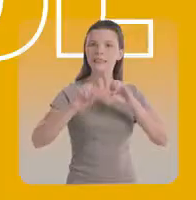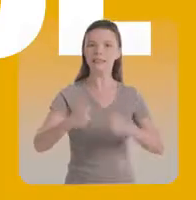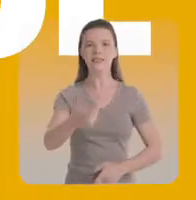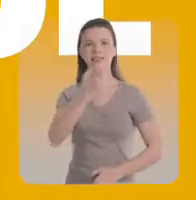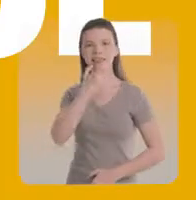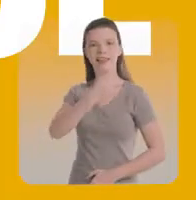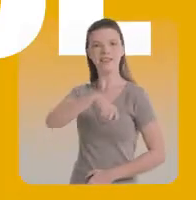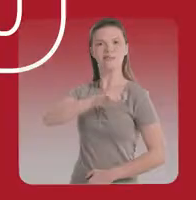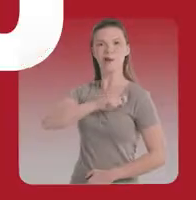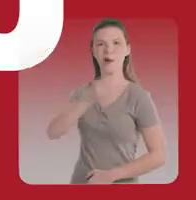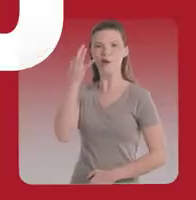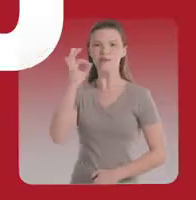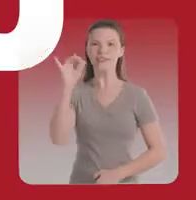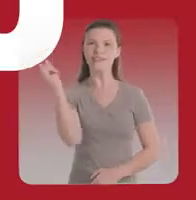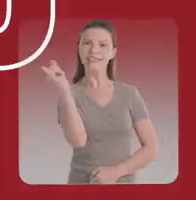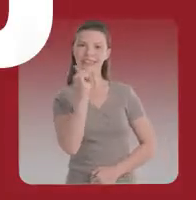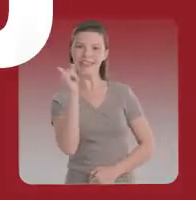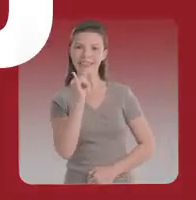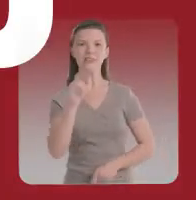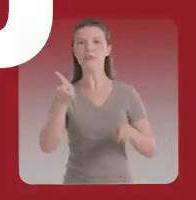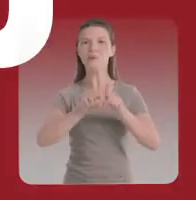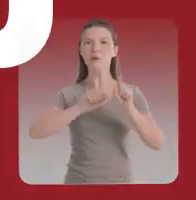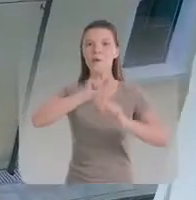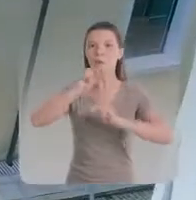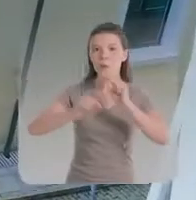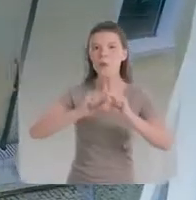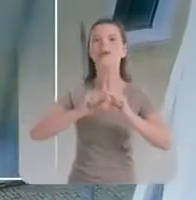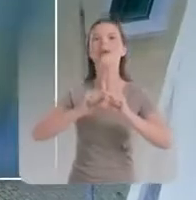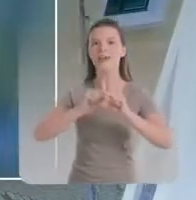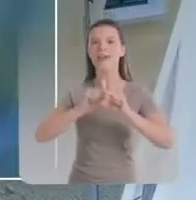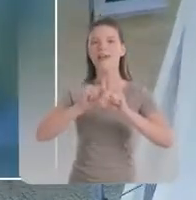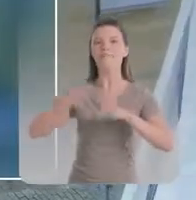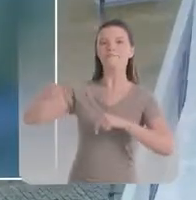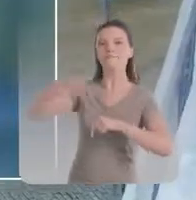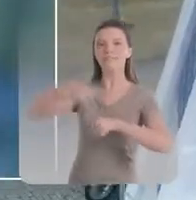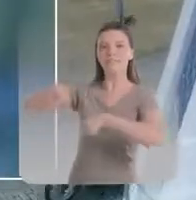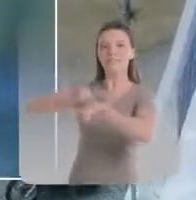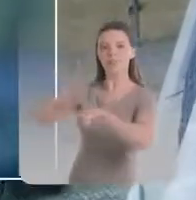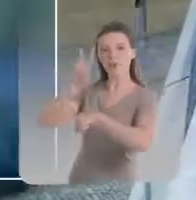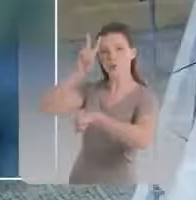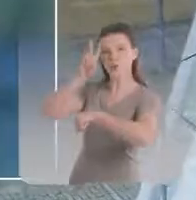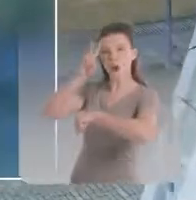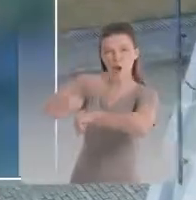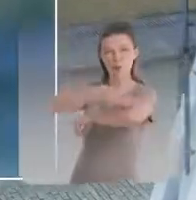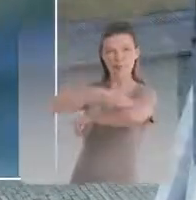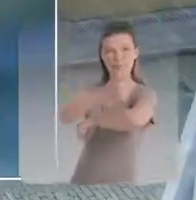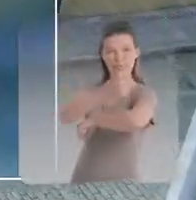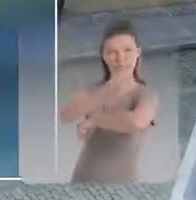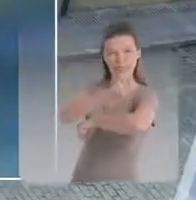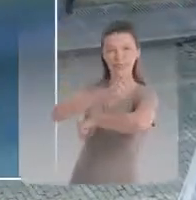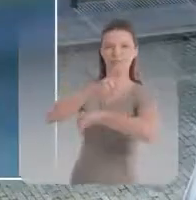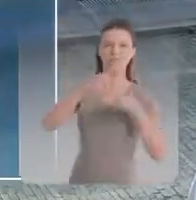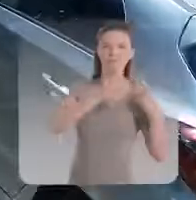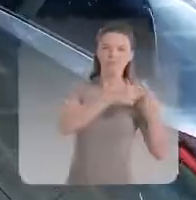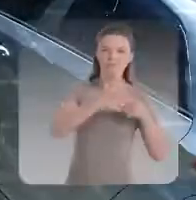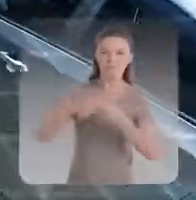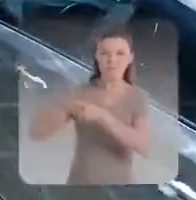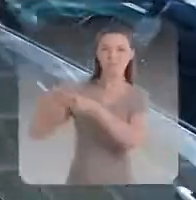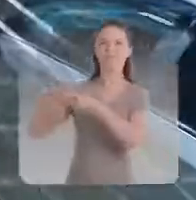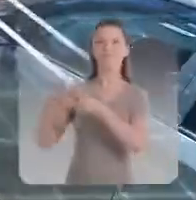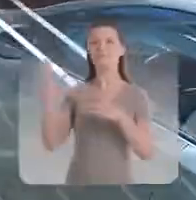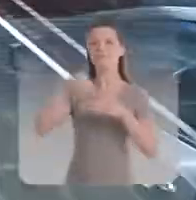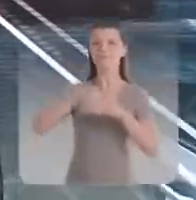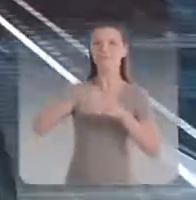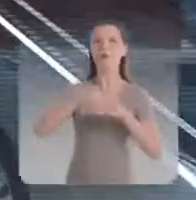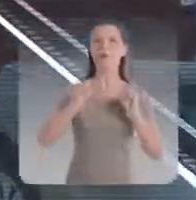ensinar inglês, espanhol, francês, italiano, e a revitalização da parte leste do centro histórico, bem do lado da Praça 15,